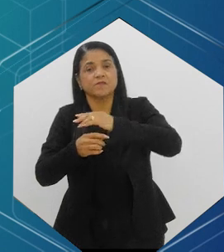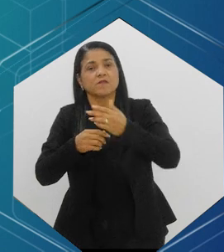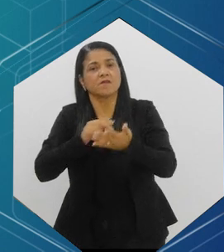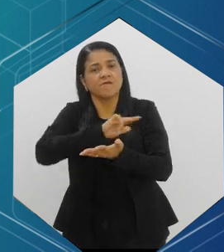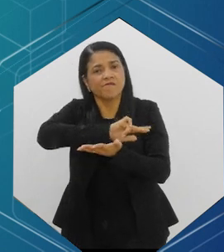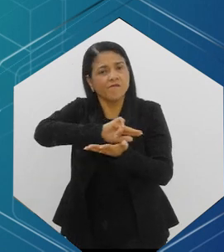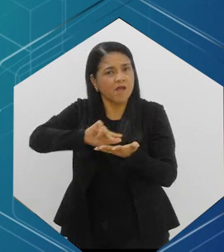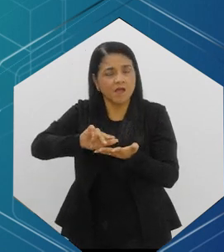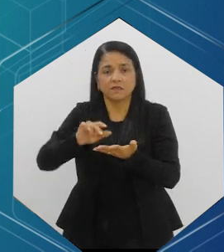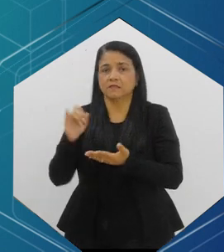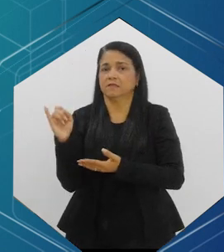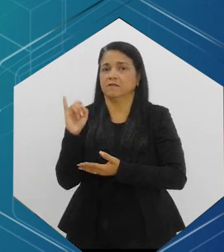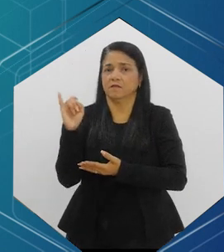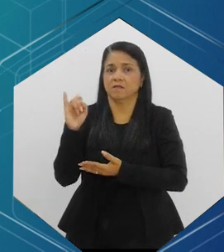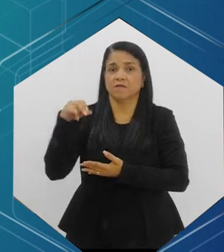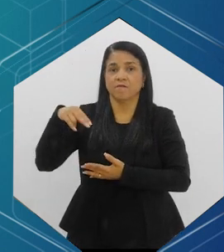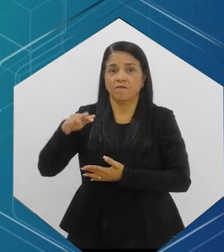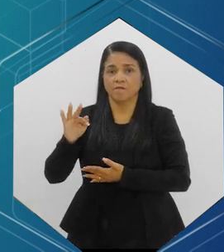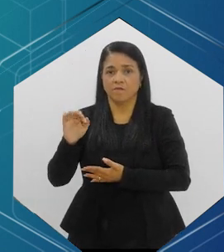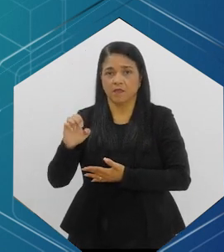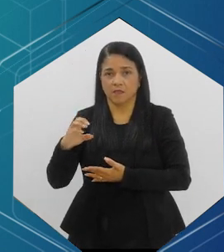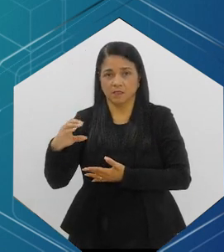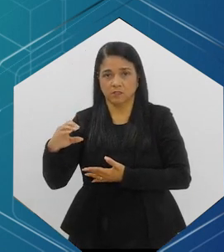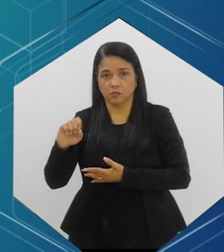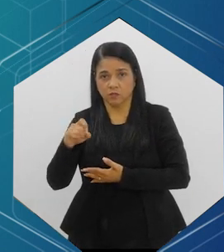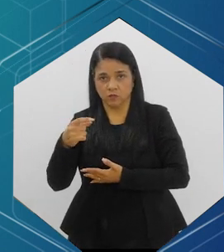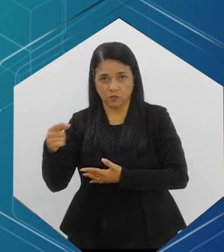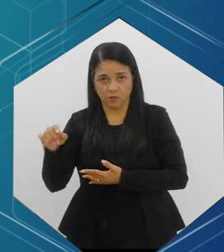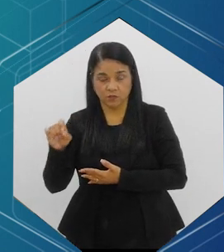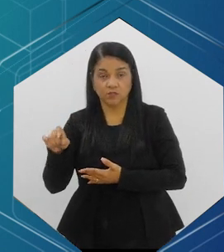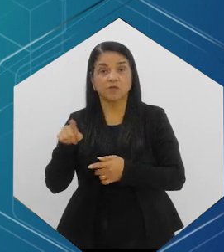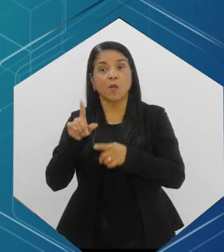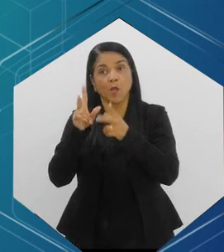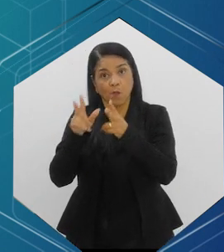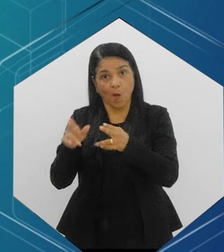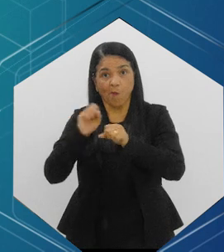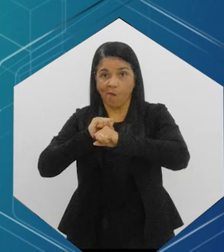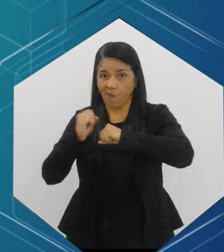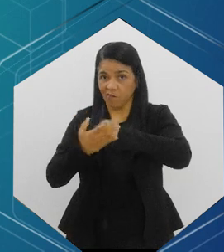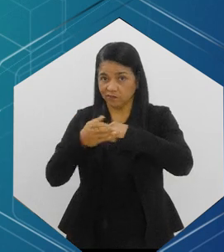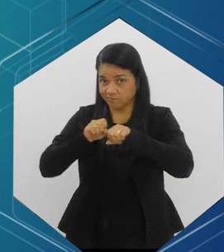razões, infecções. Algumas infecções, como foi a do Covid,